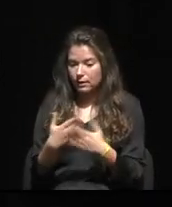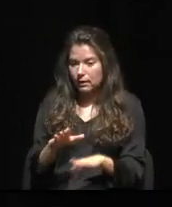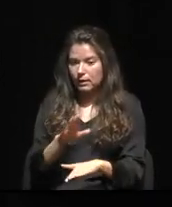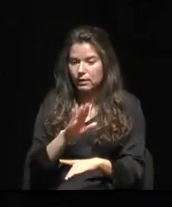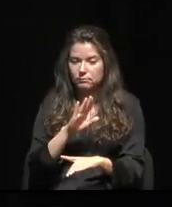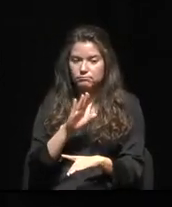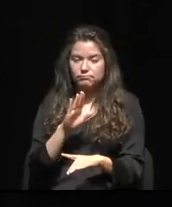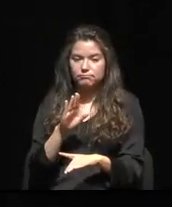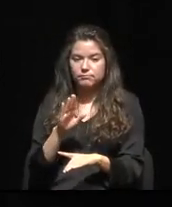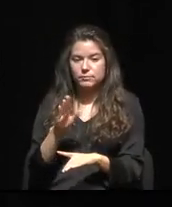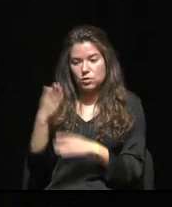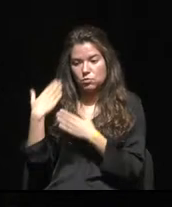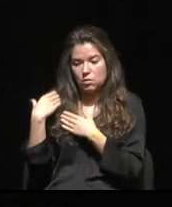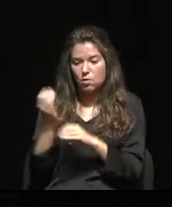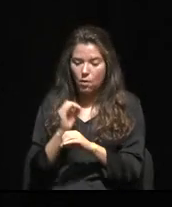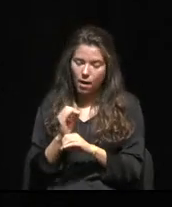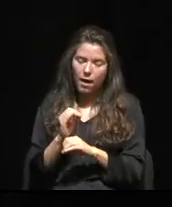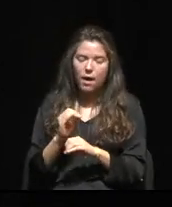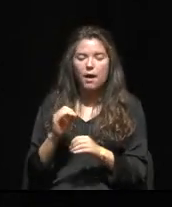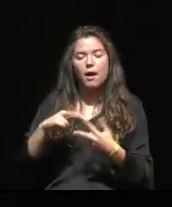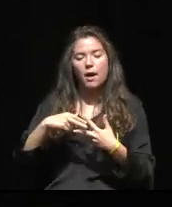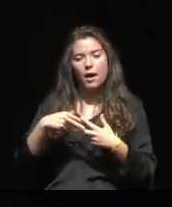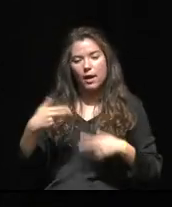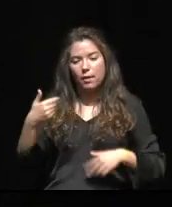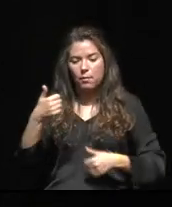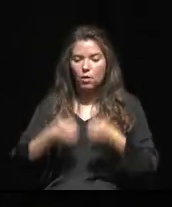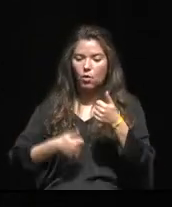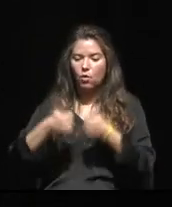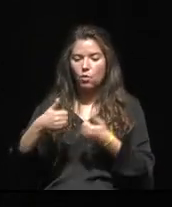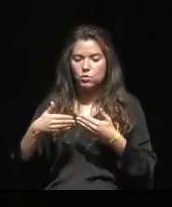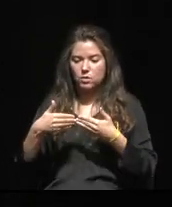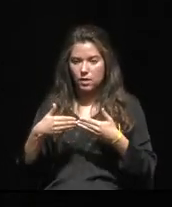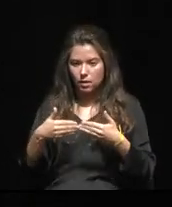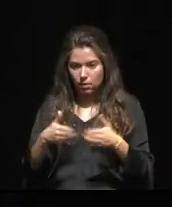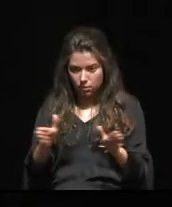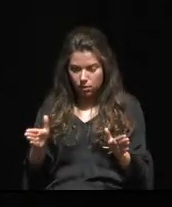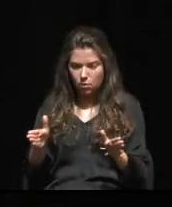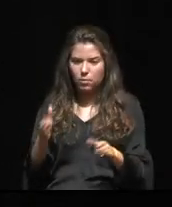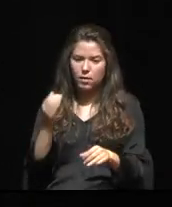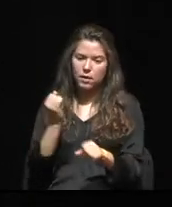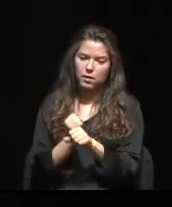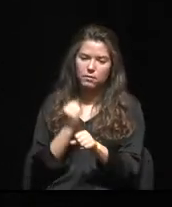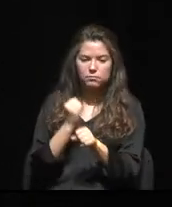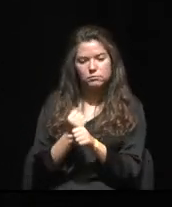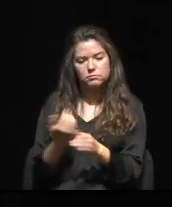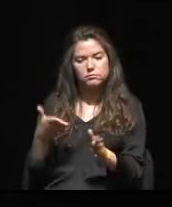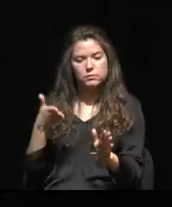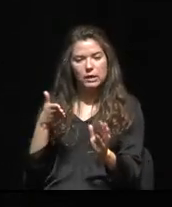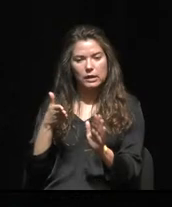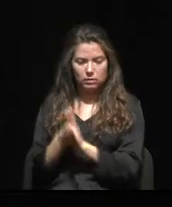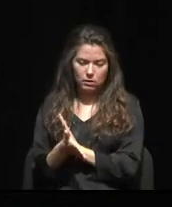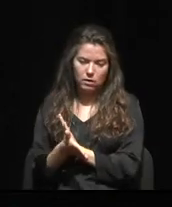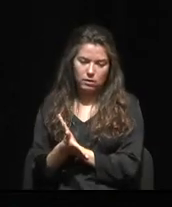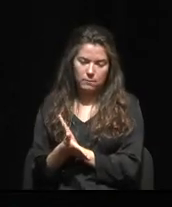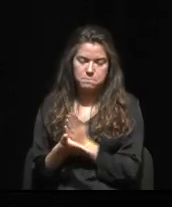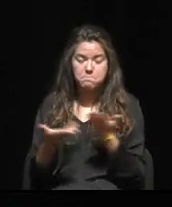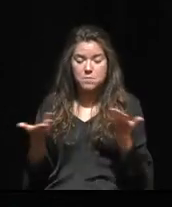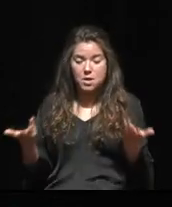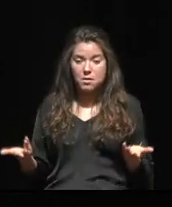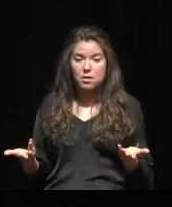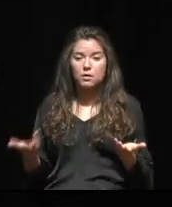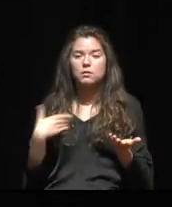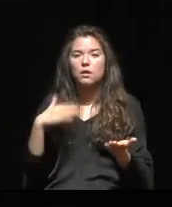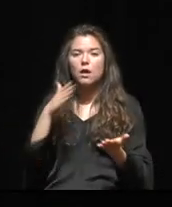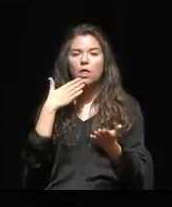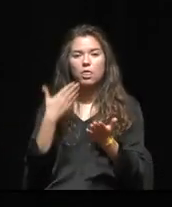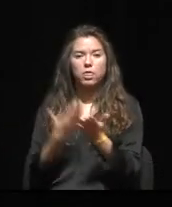tal a câmara abriu concurso para o ingresso de algumas de alguns desses trabalhadores na carreira no entanto tal